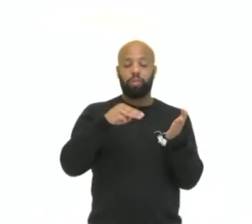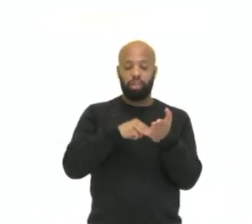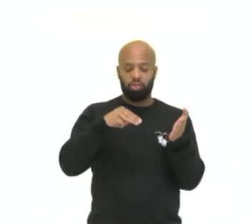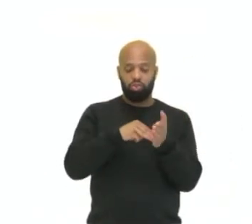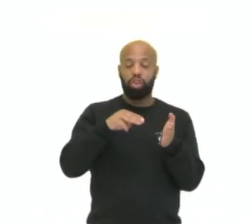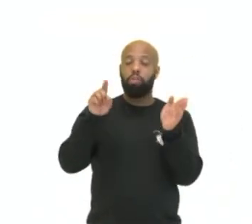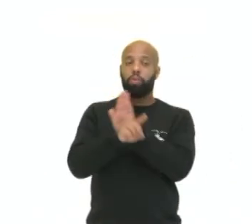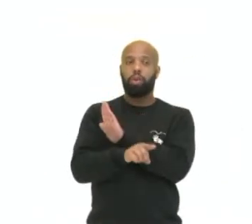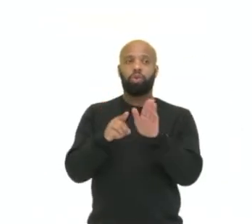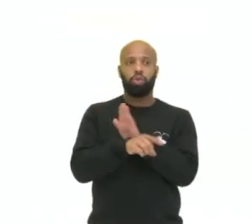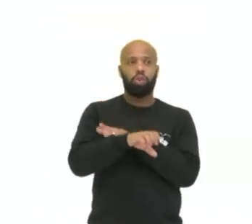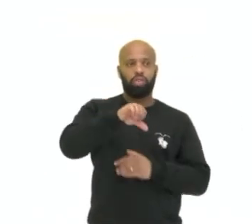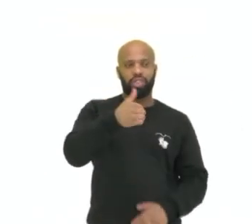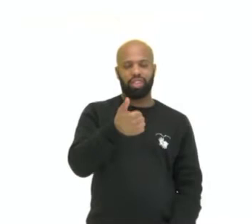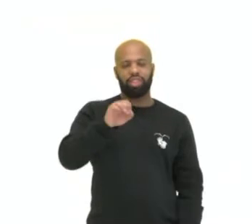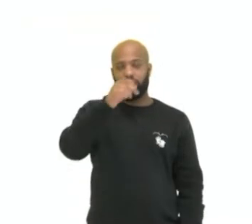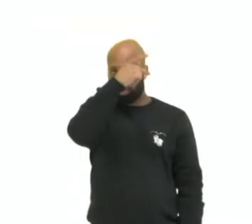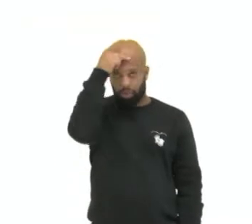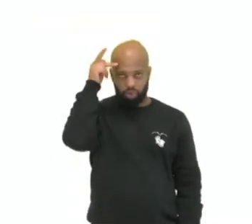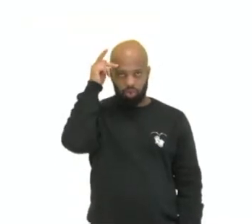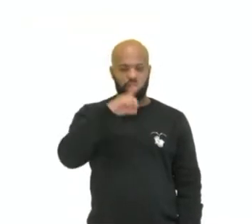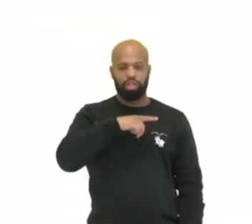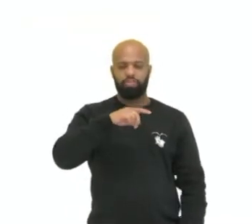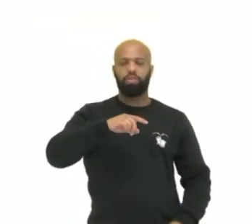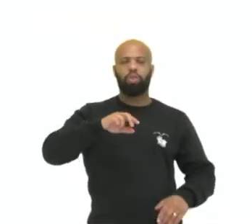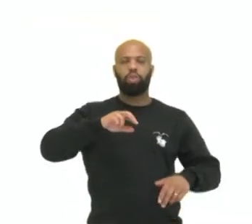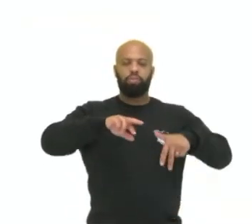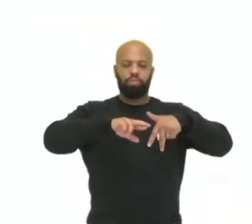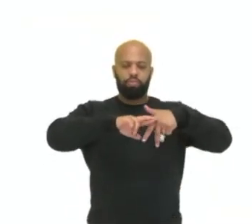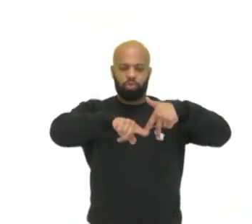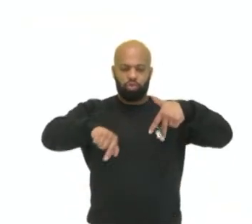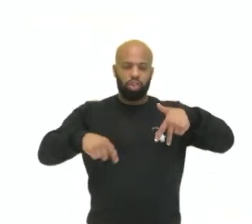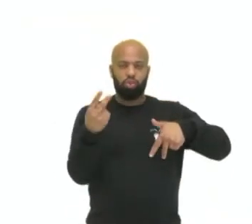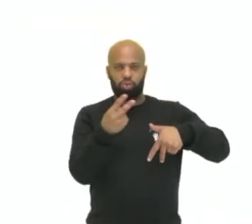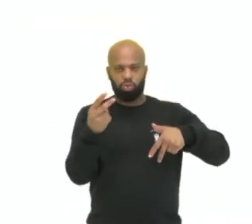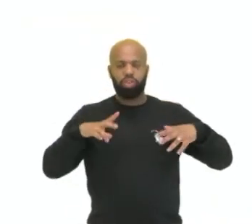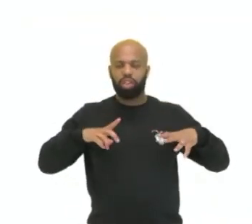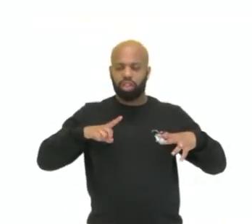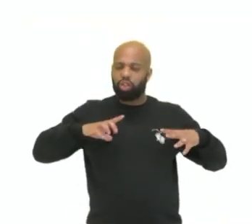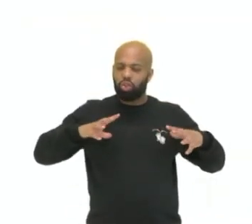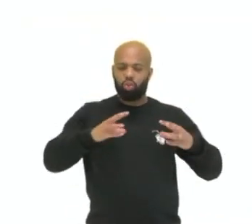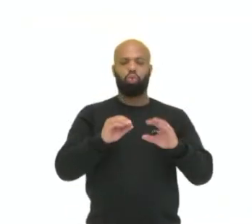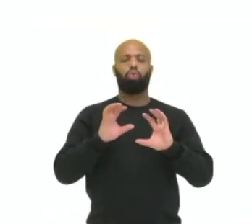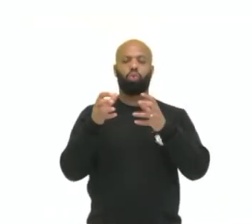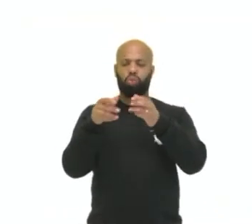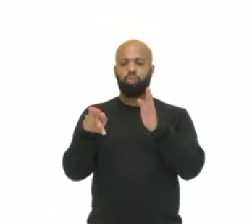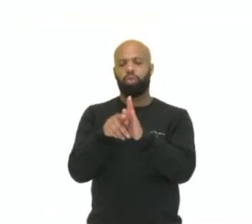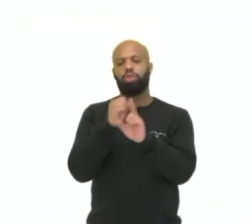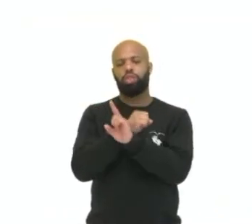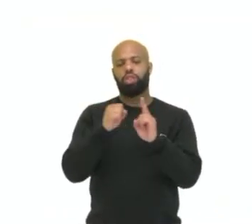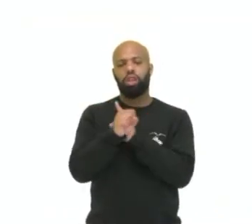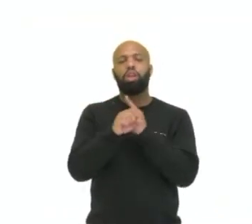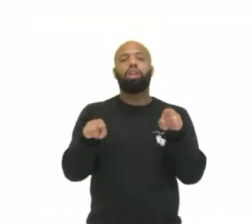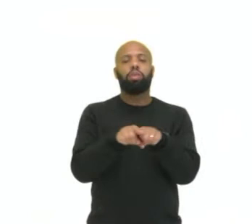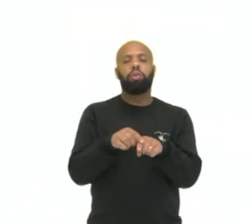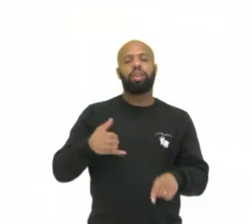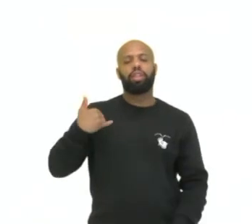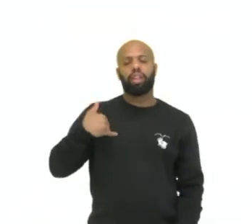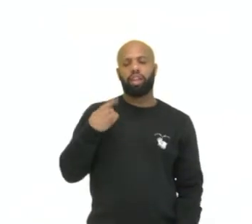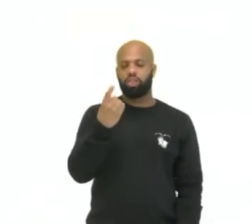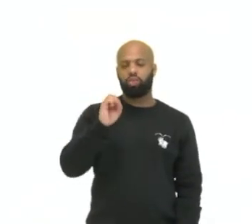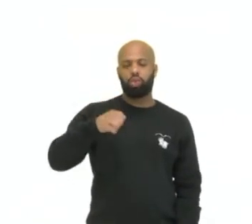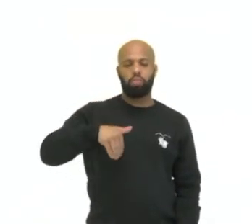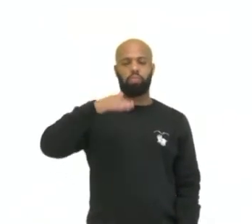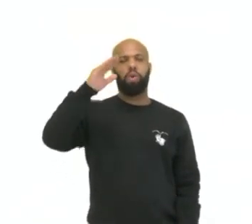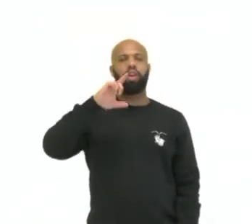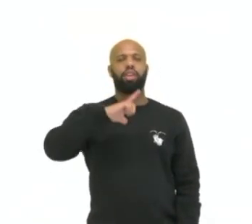ouvidos 910 consumidores de ambos os gêneros, todas as classes sociais e pessoas acima de 18 anos nas 27